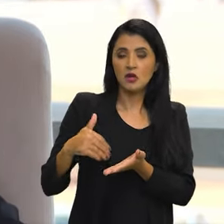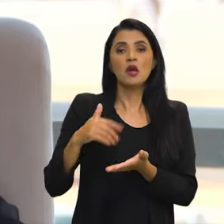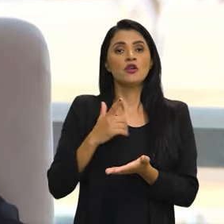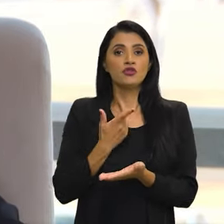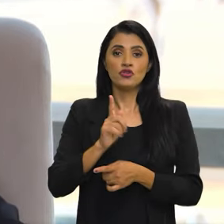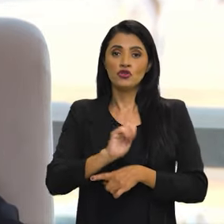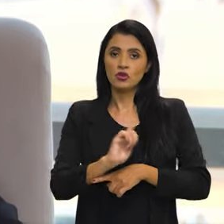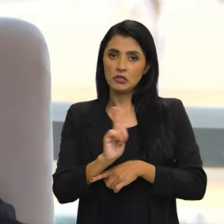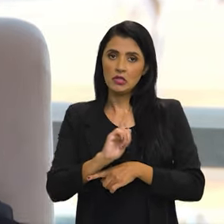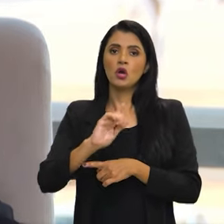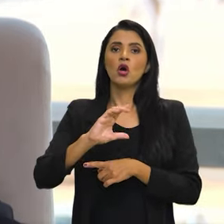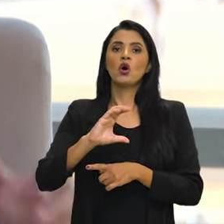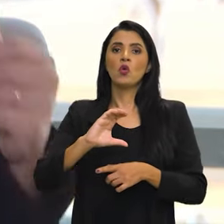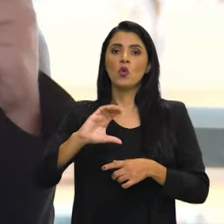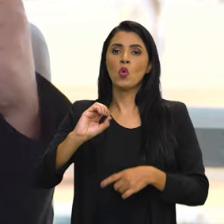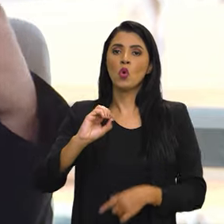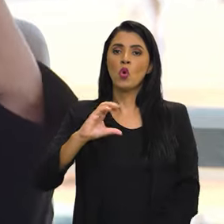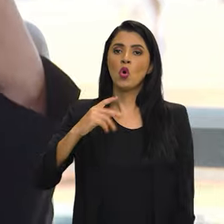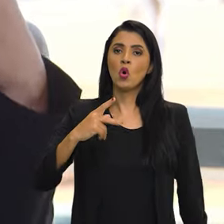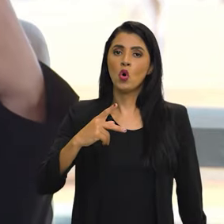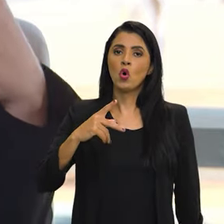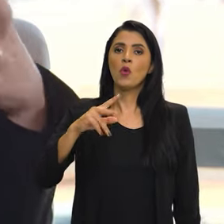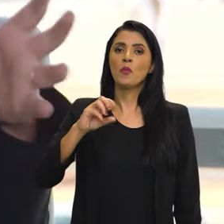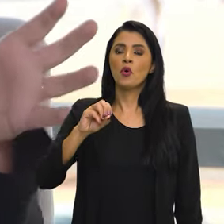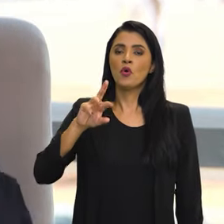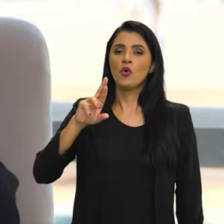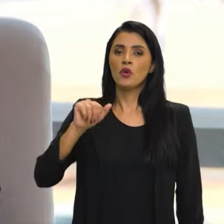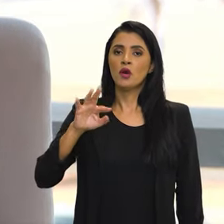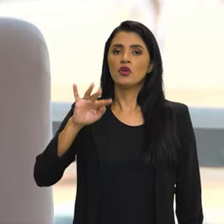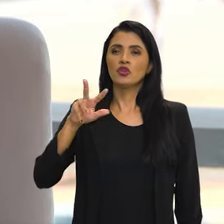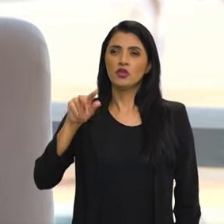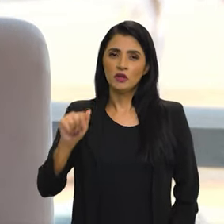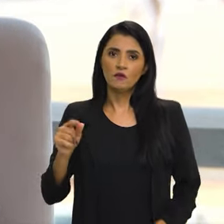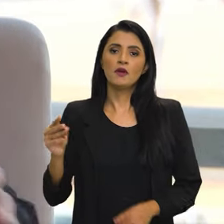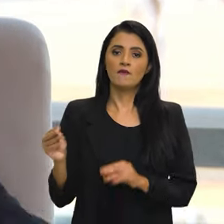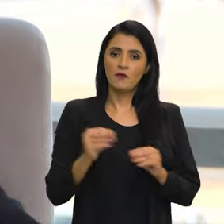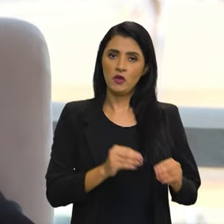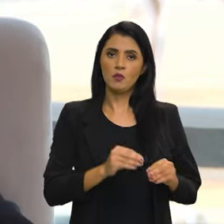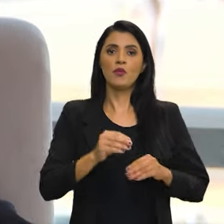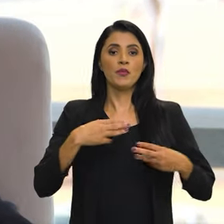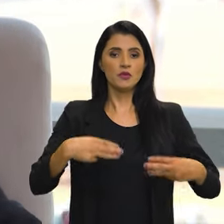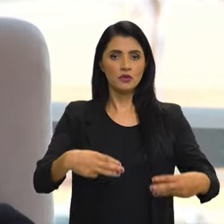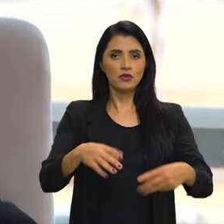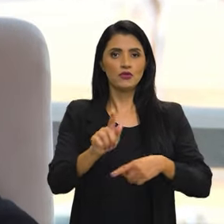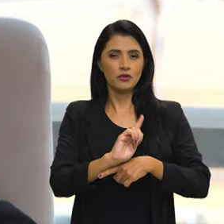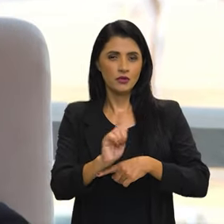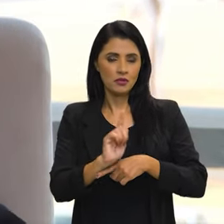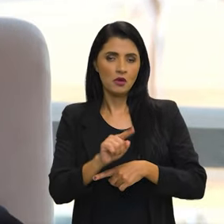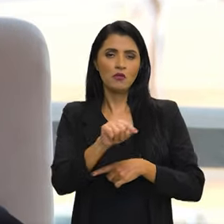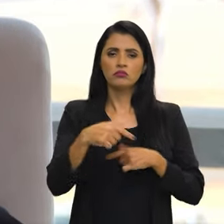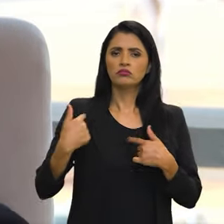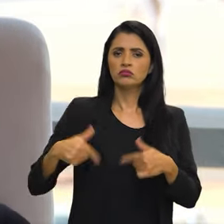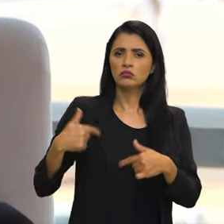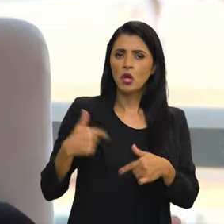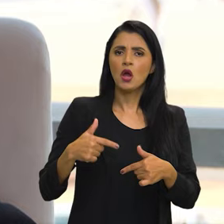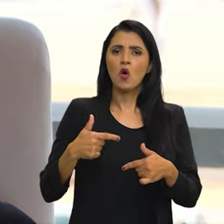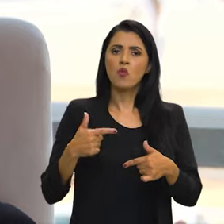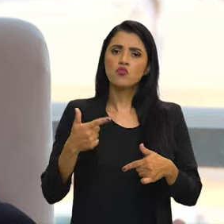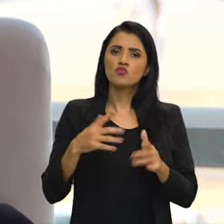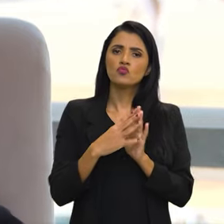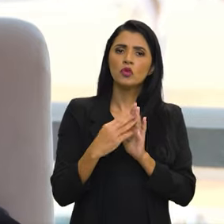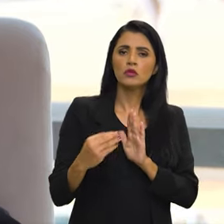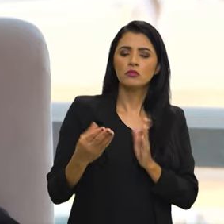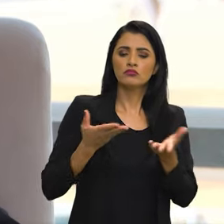Gestão Corporativa, que era do Ministério da Economia antigo e que veio para o Ministério da Gestão e ela está trabalhando no modelo de serviços